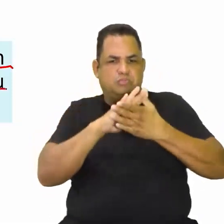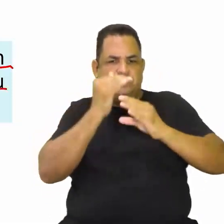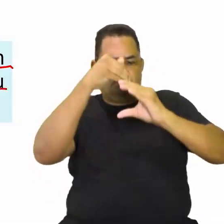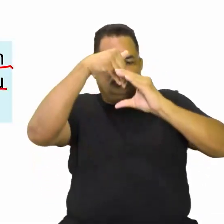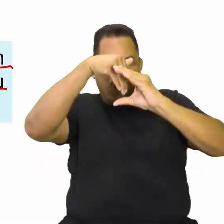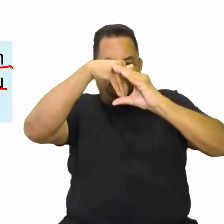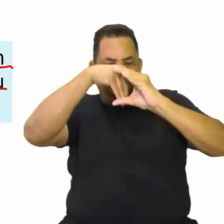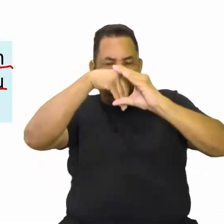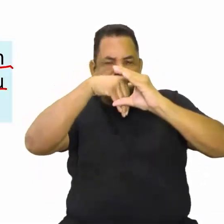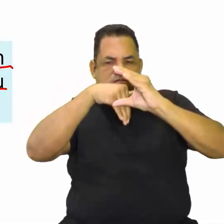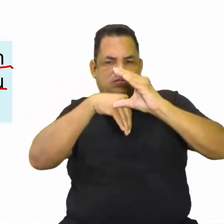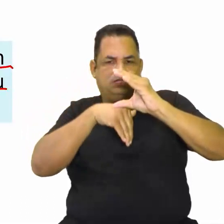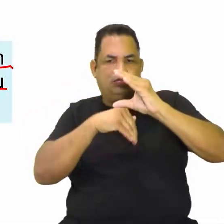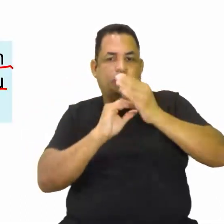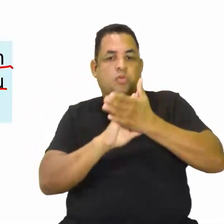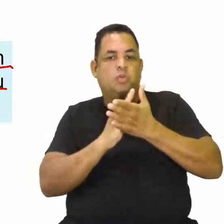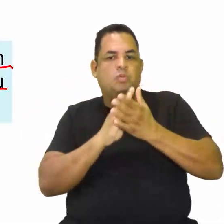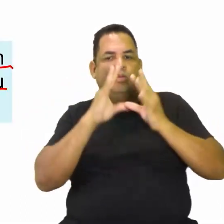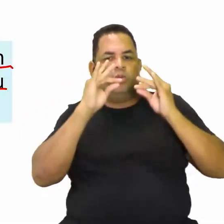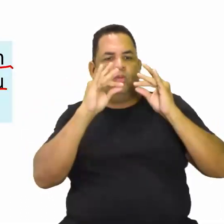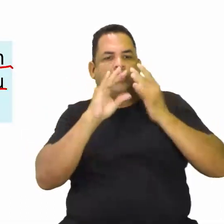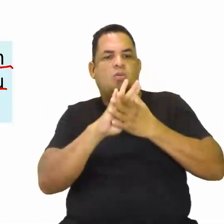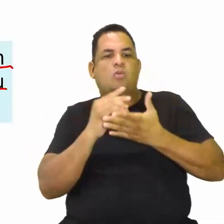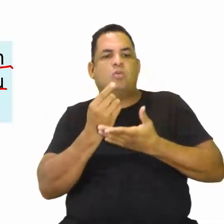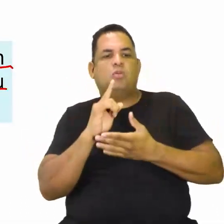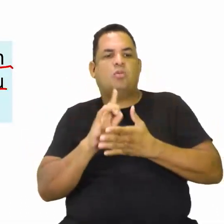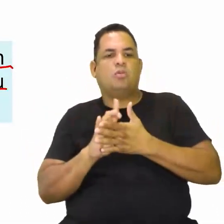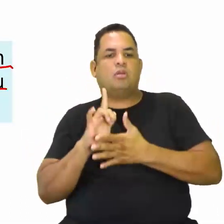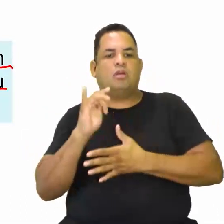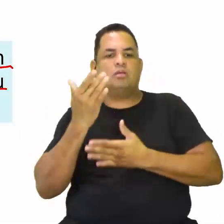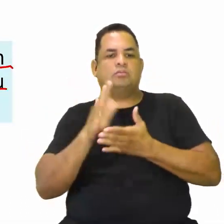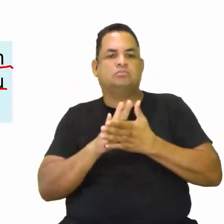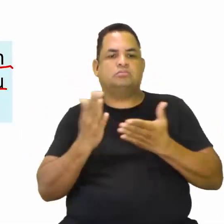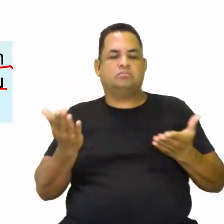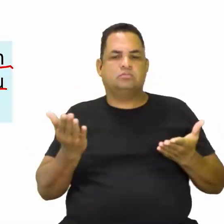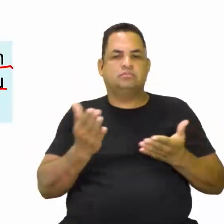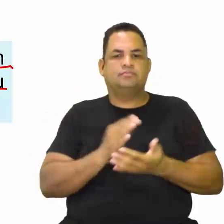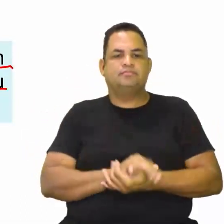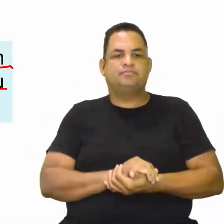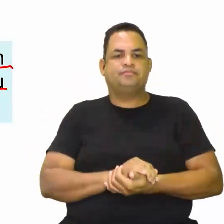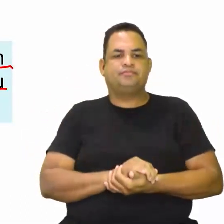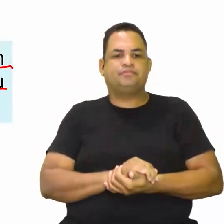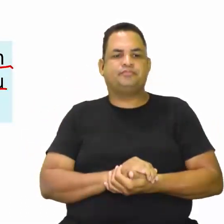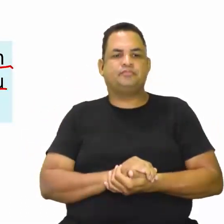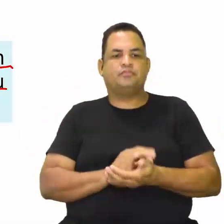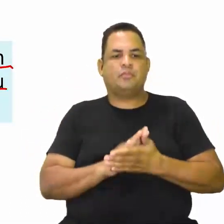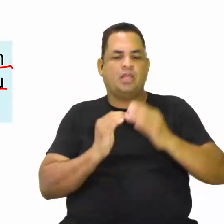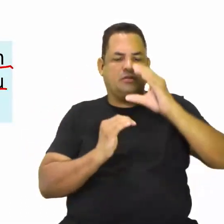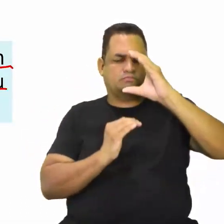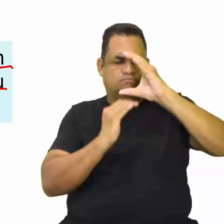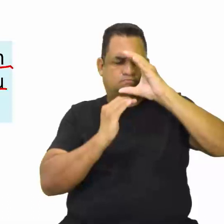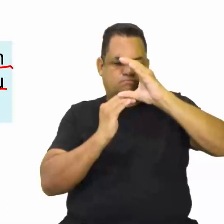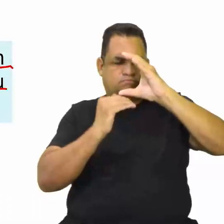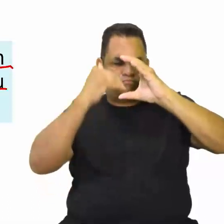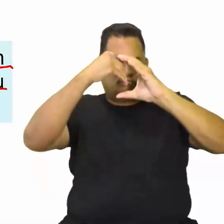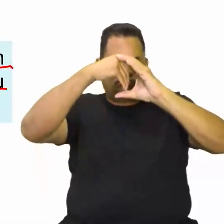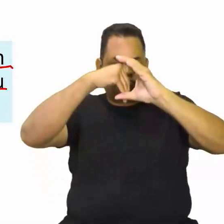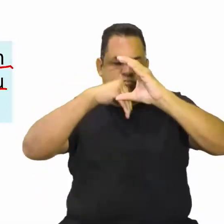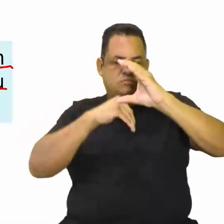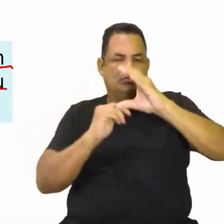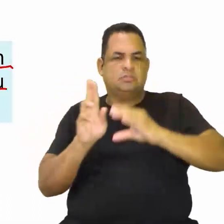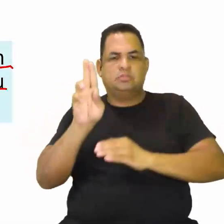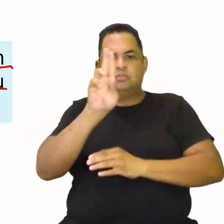o líquido ou gás em que estava disperso. Isto é, a filtração, geralmente, é uma